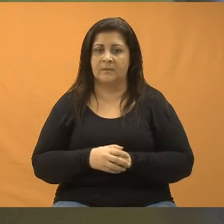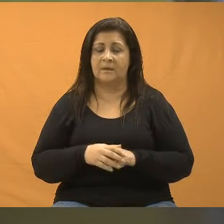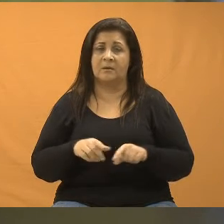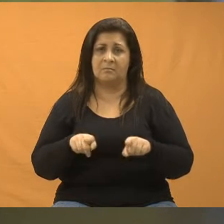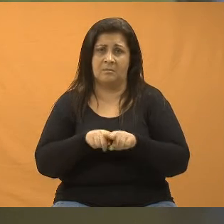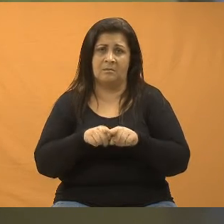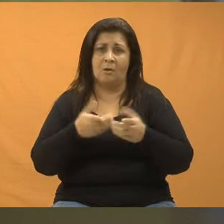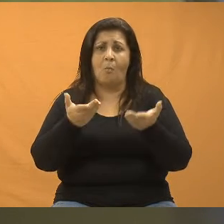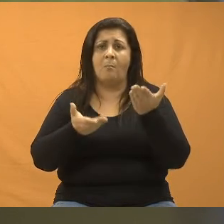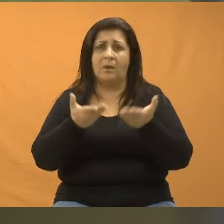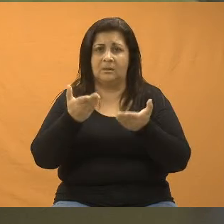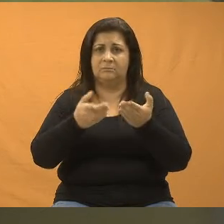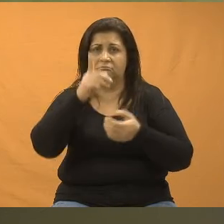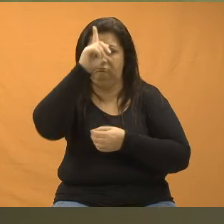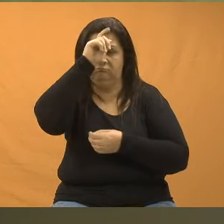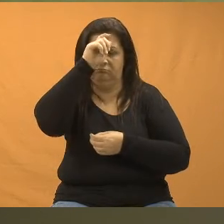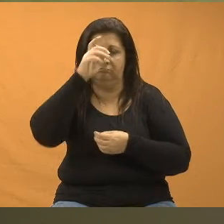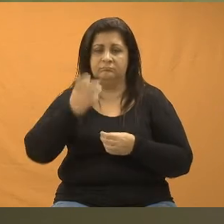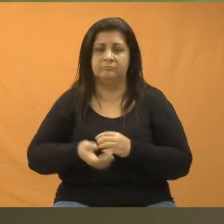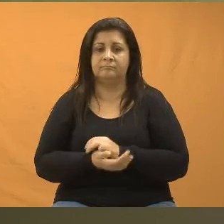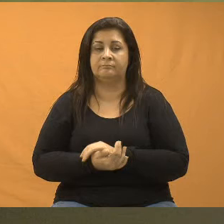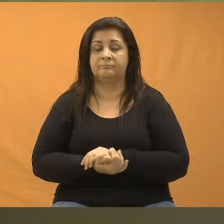da Santa Casa.